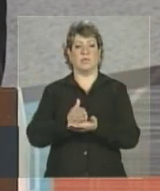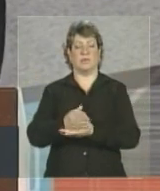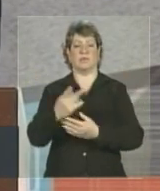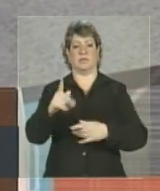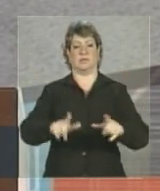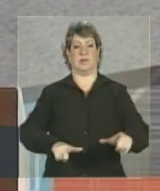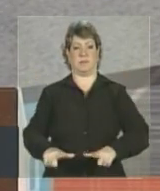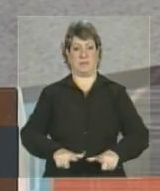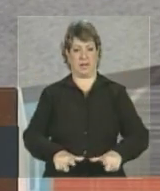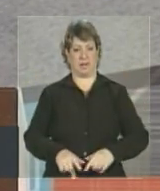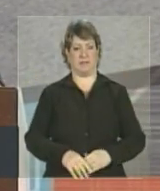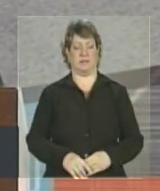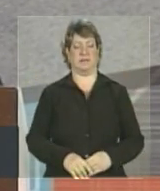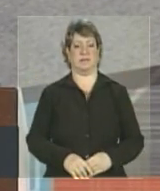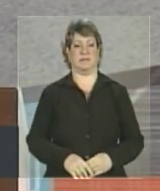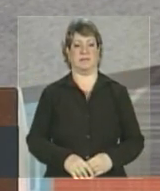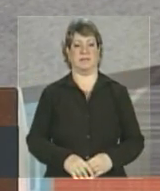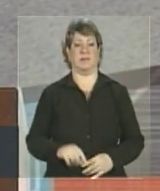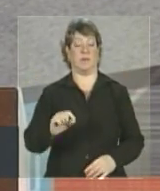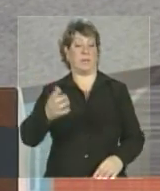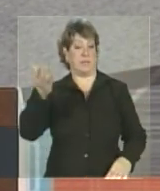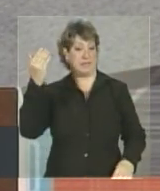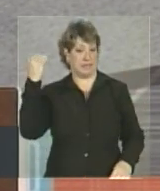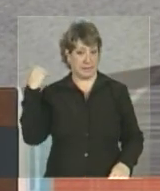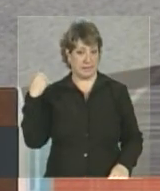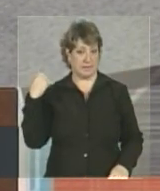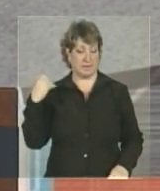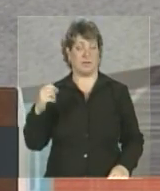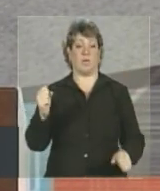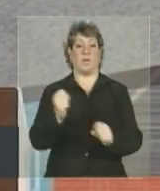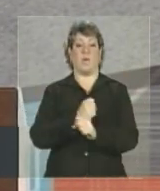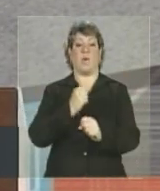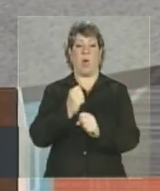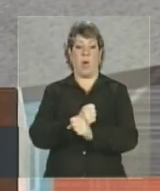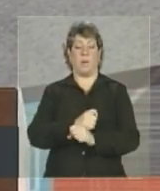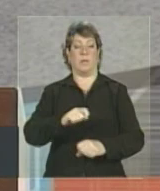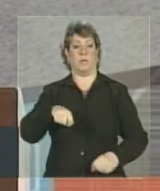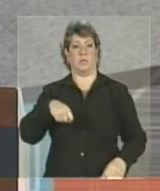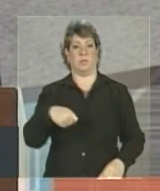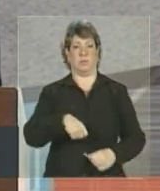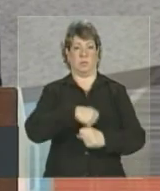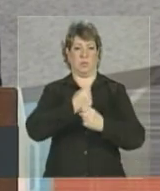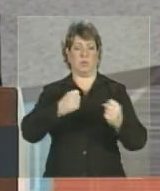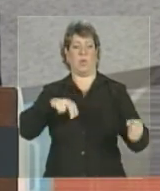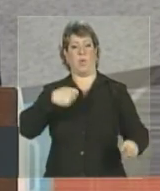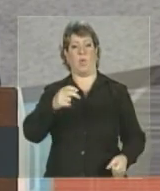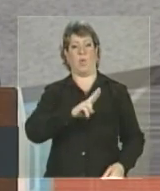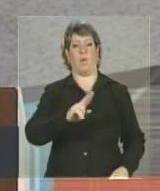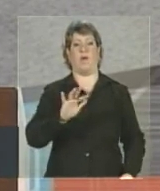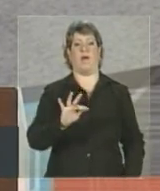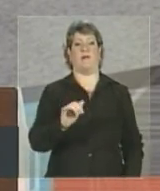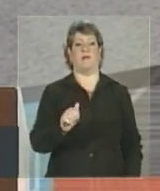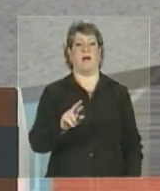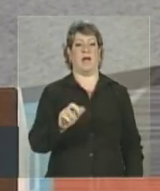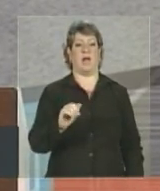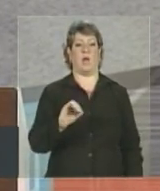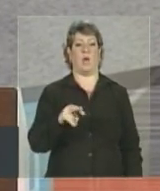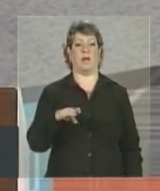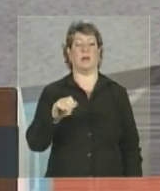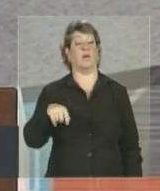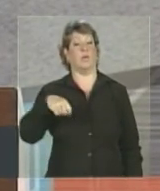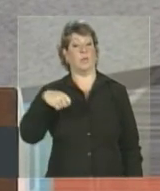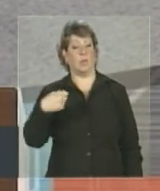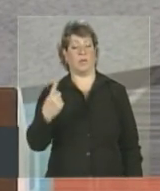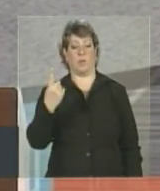gestão. No passado, obras chamadas de faraônicas eram idealizadas como forma